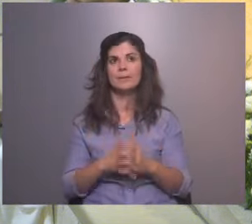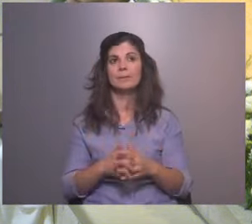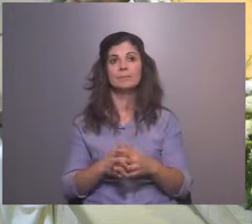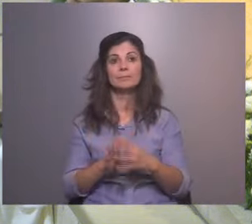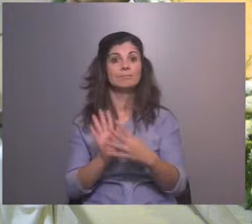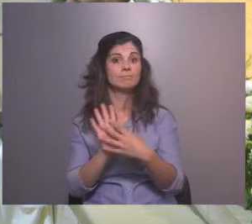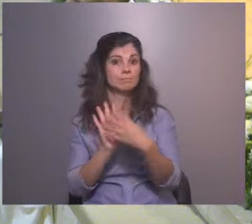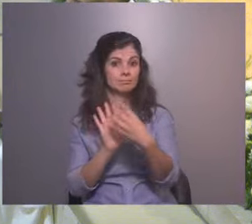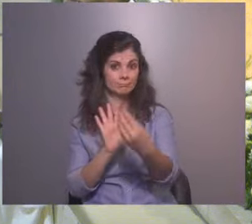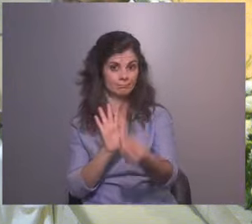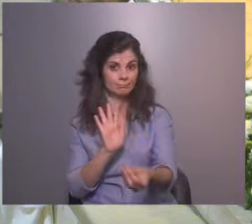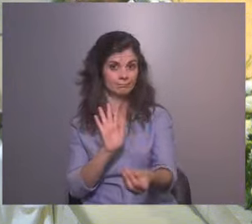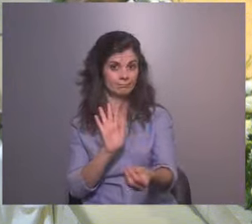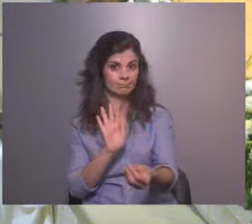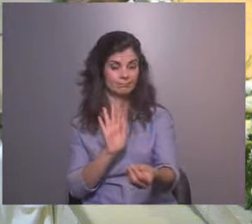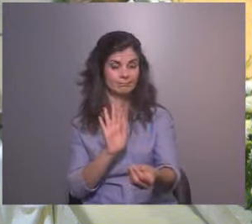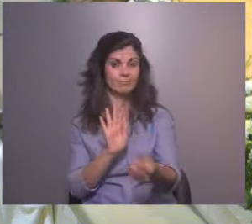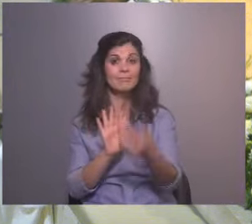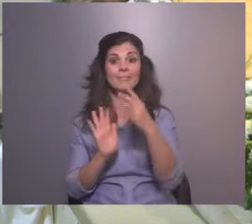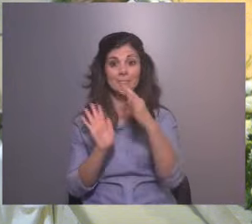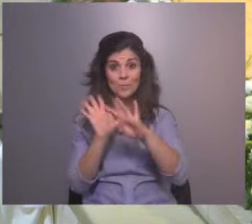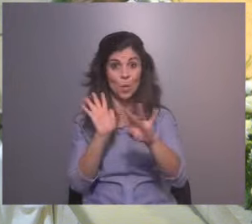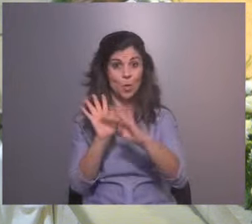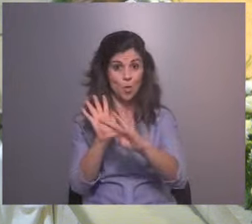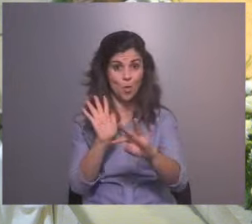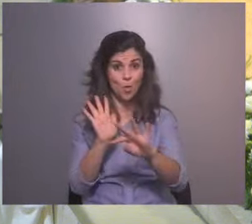Aleluia,